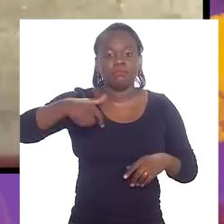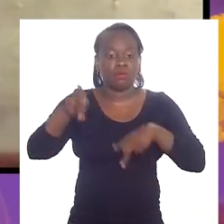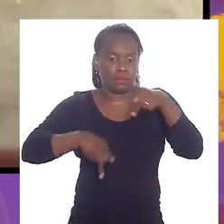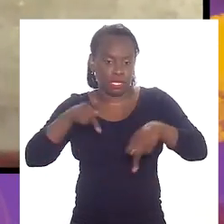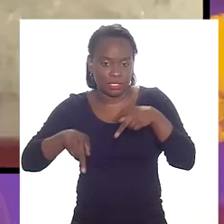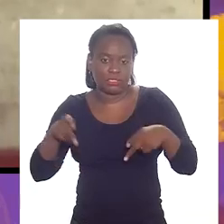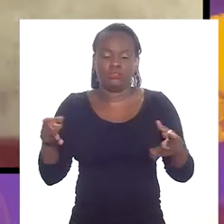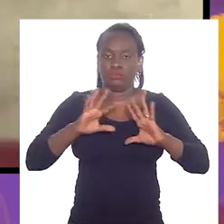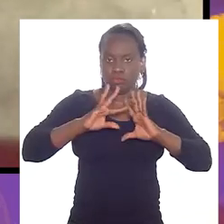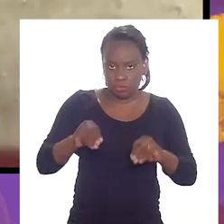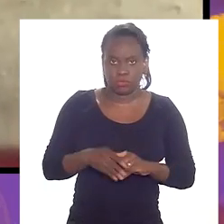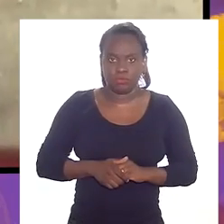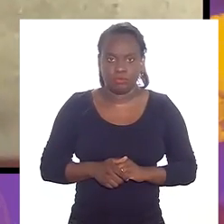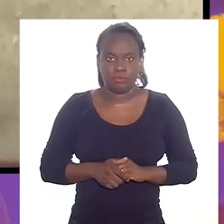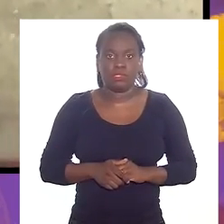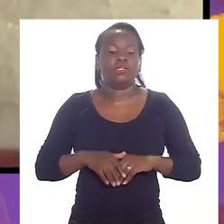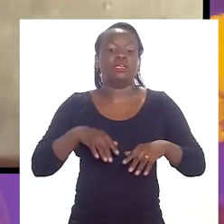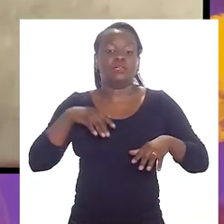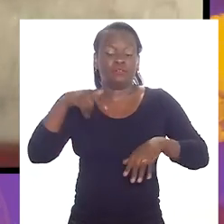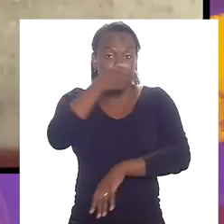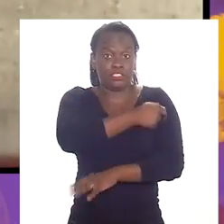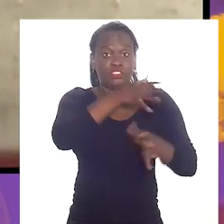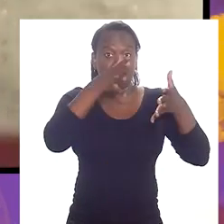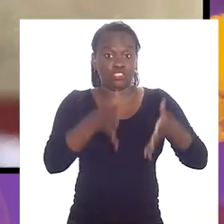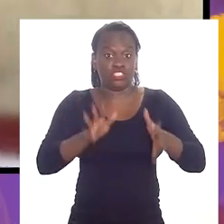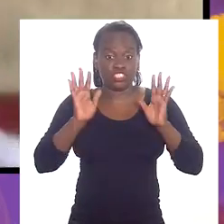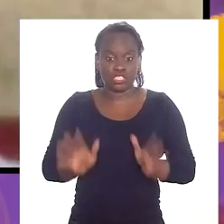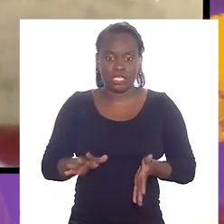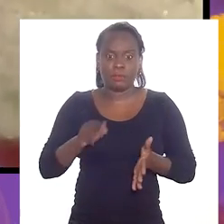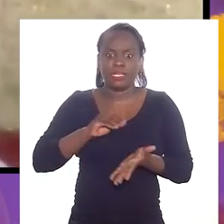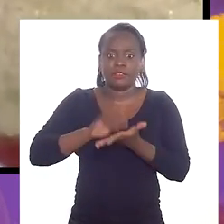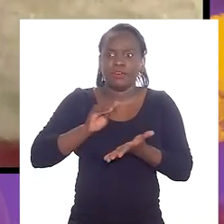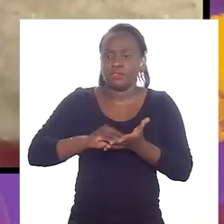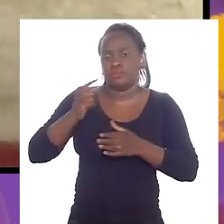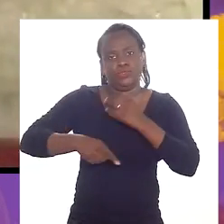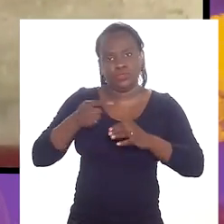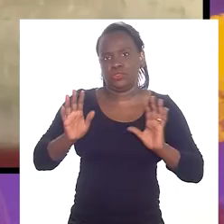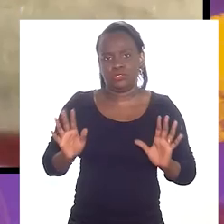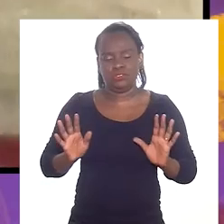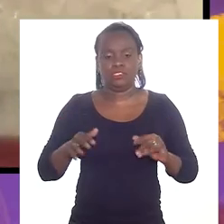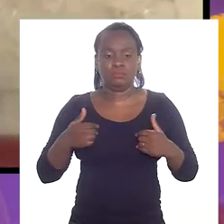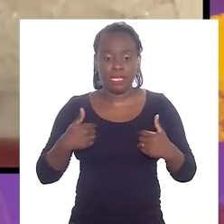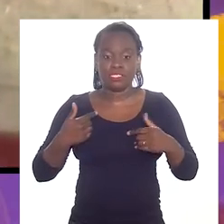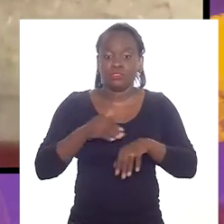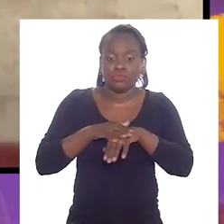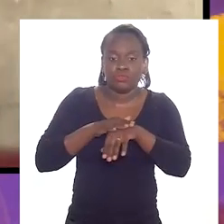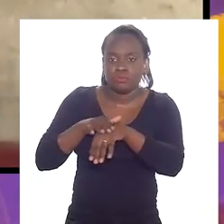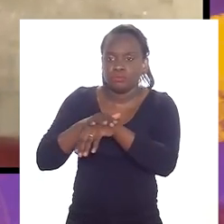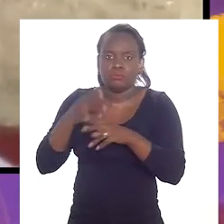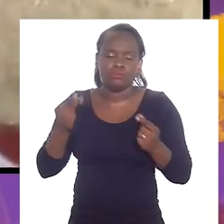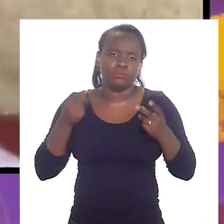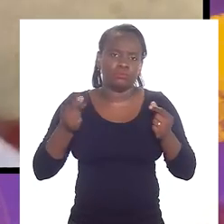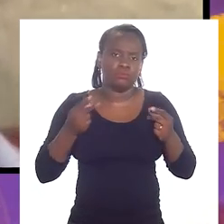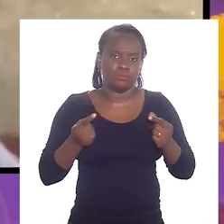primeiro lugar a população como um todo chegou vacina aí para cima tá faltando no mundo inteiro eu tenho